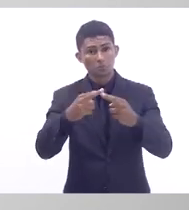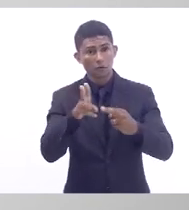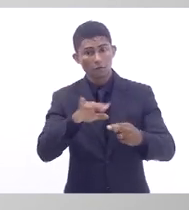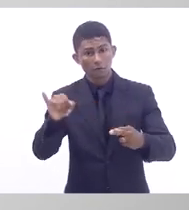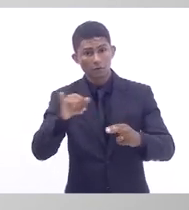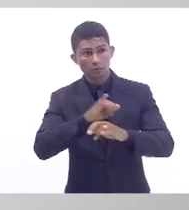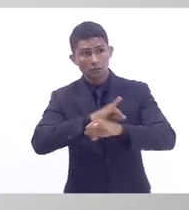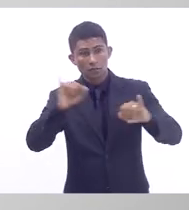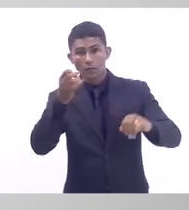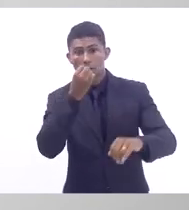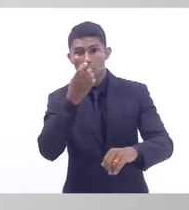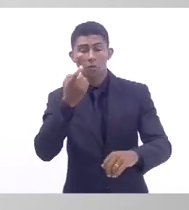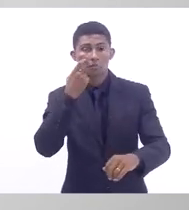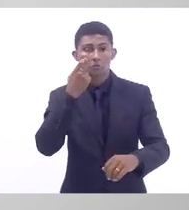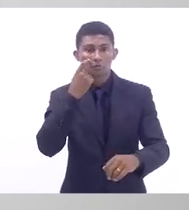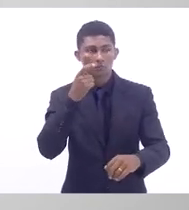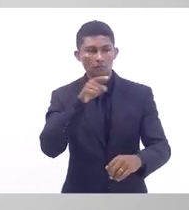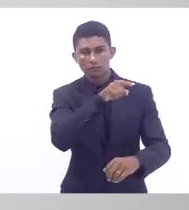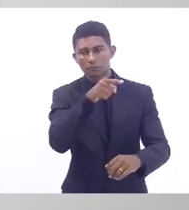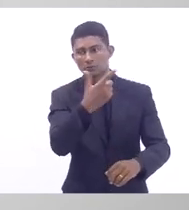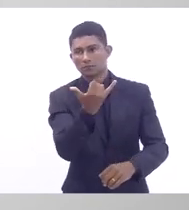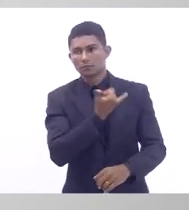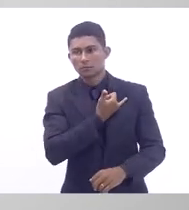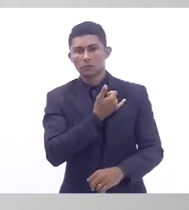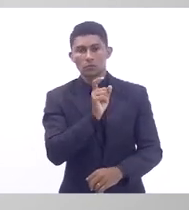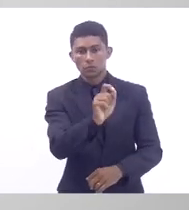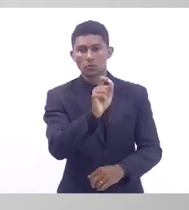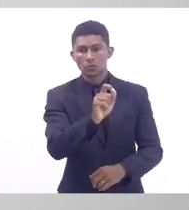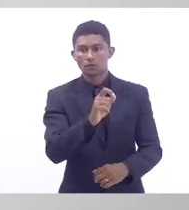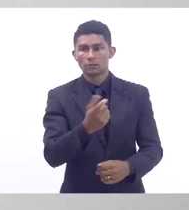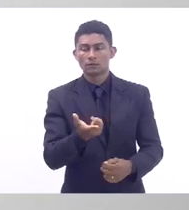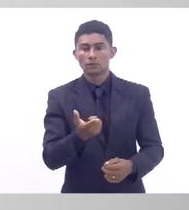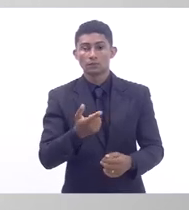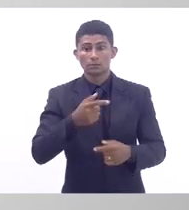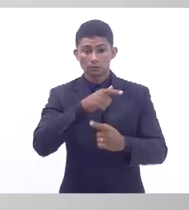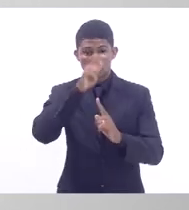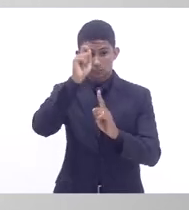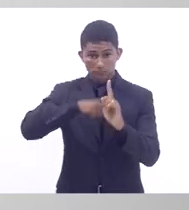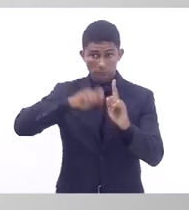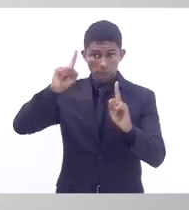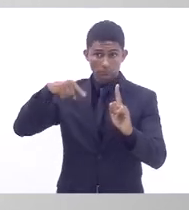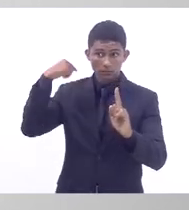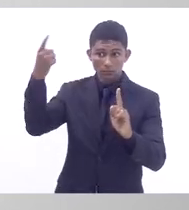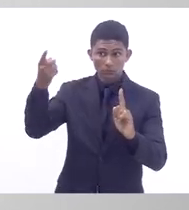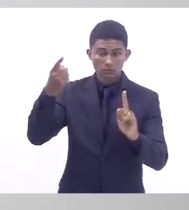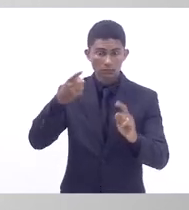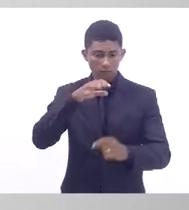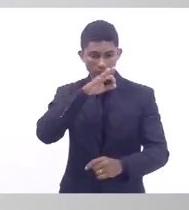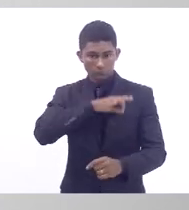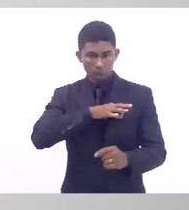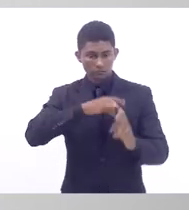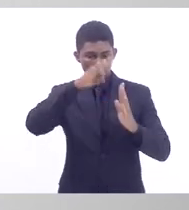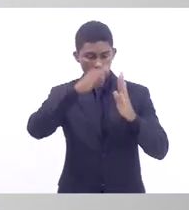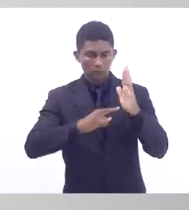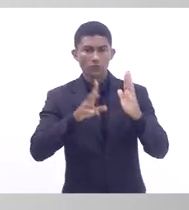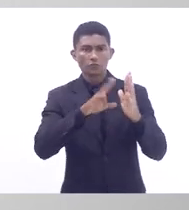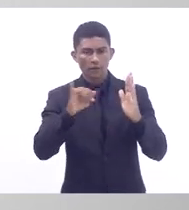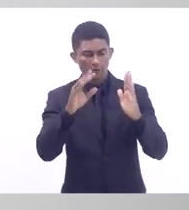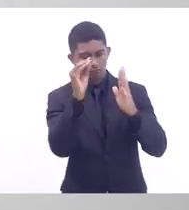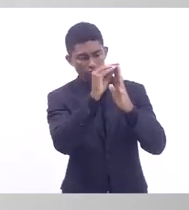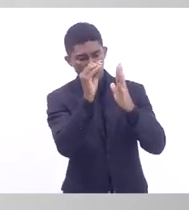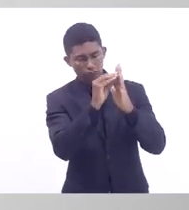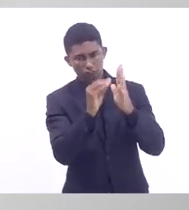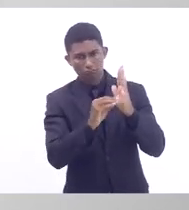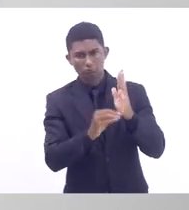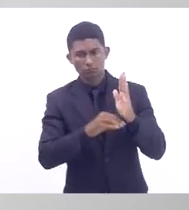forma comunicado aqui que no contracheque do próximo mês/aparecer a progressão esse Impossível